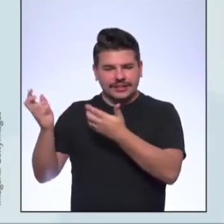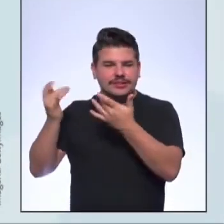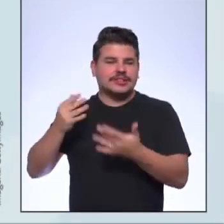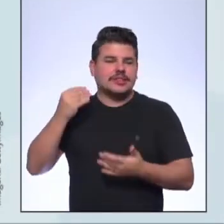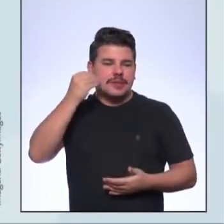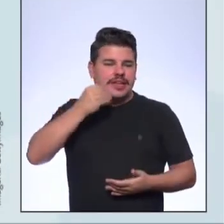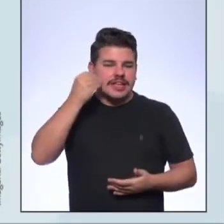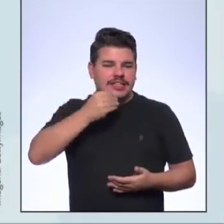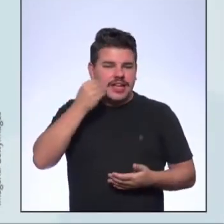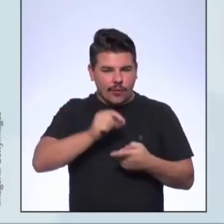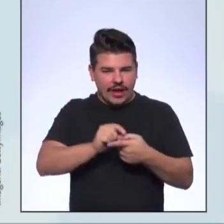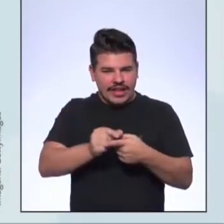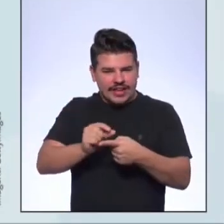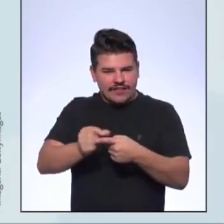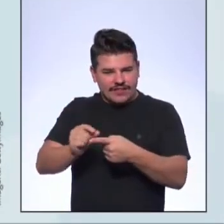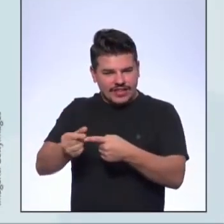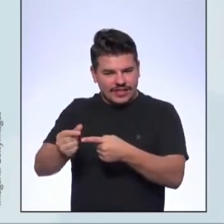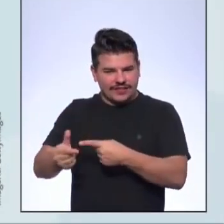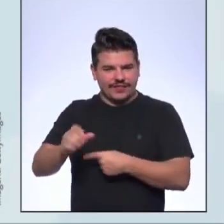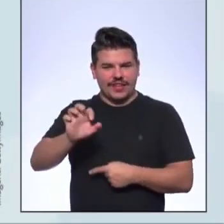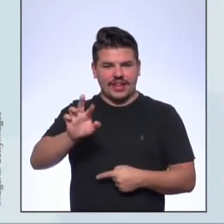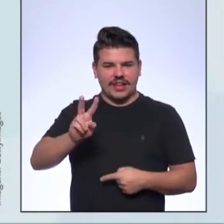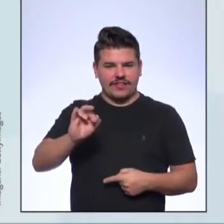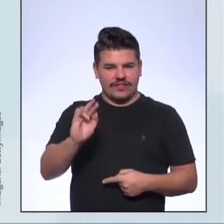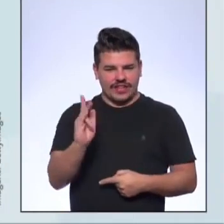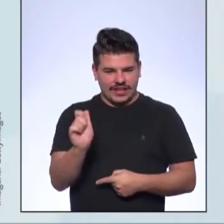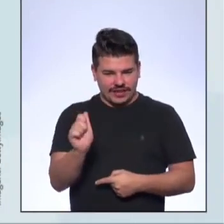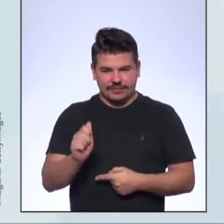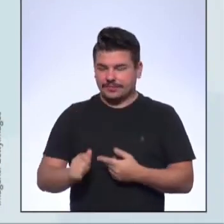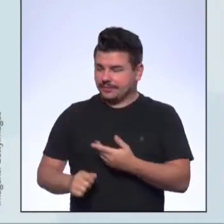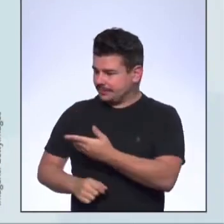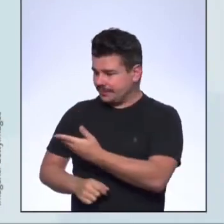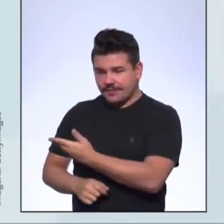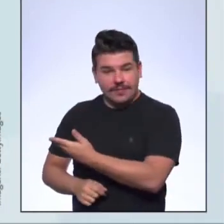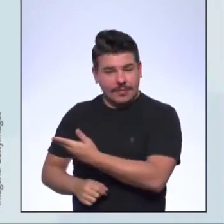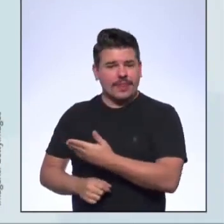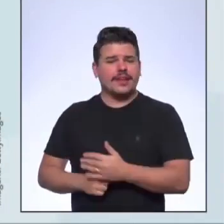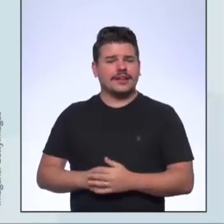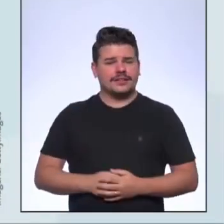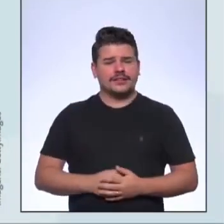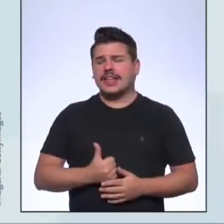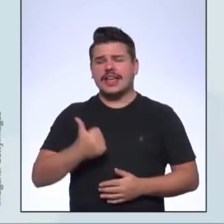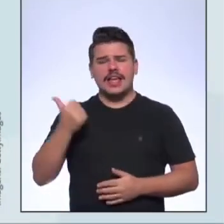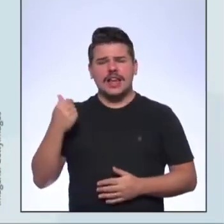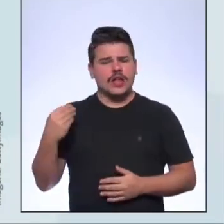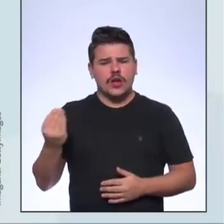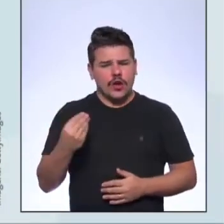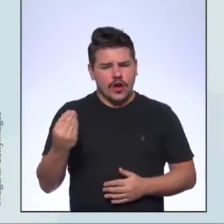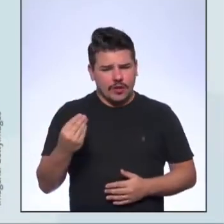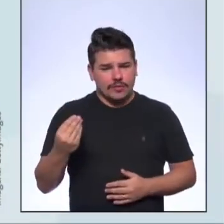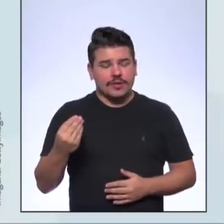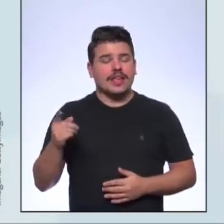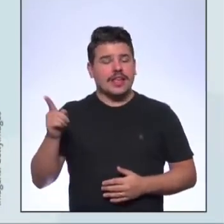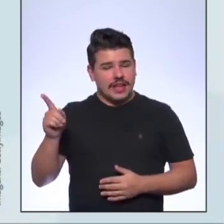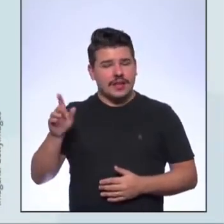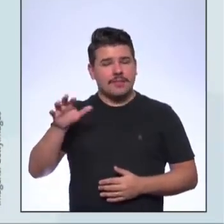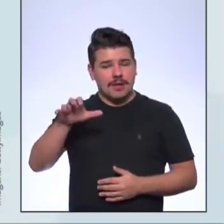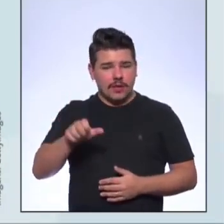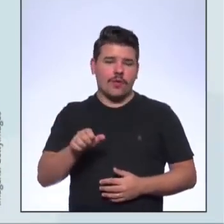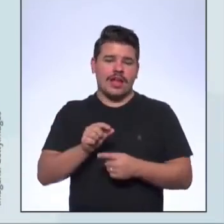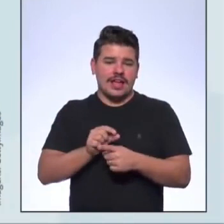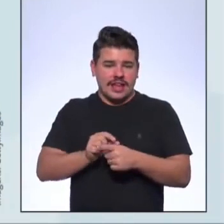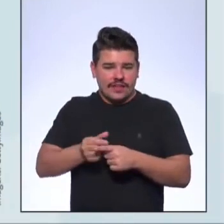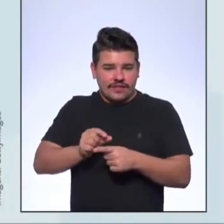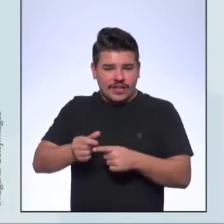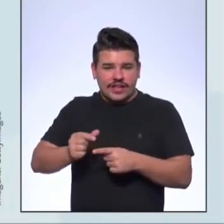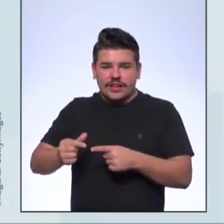experimento. Então, vamos falar um pouco sobre esse experimento aí. Qual o material que Mendel utilizou? Mendel utilizou a ervilha